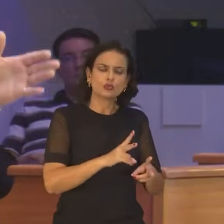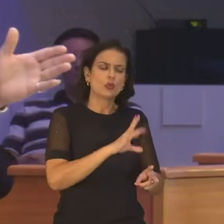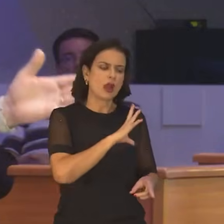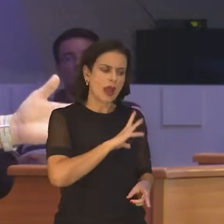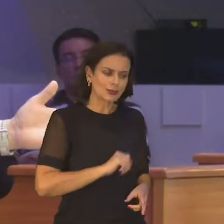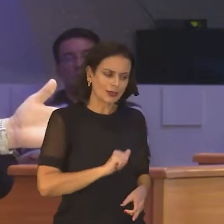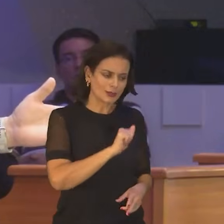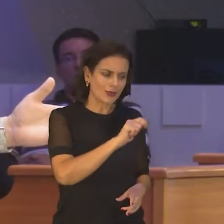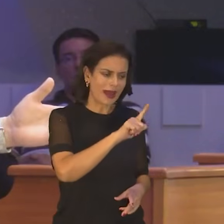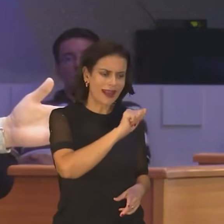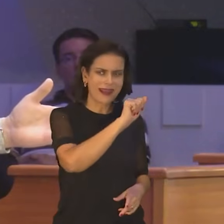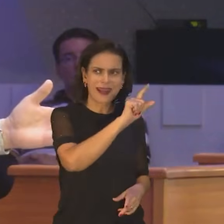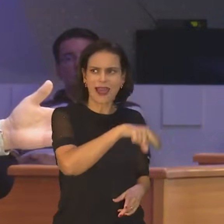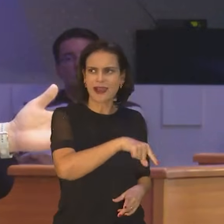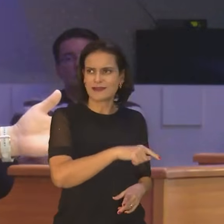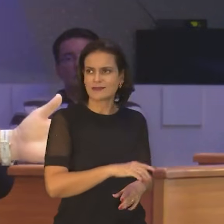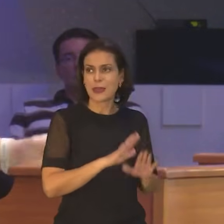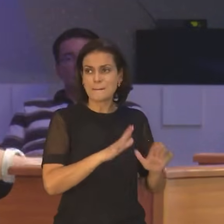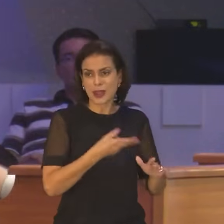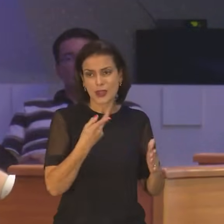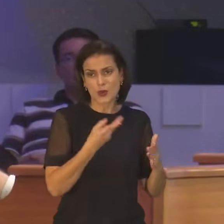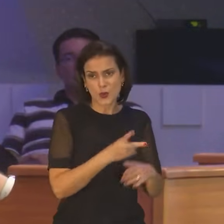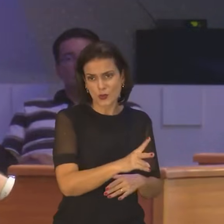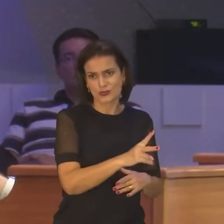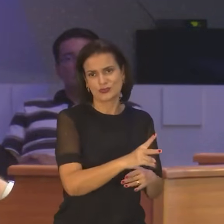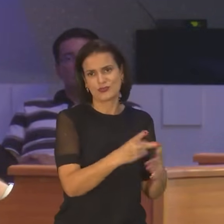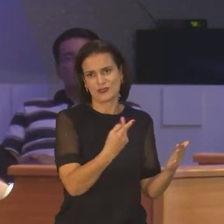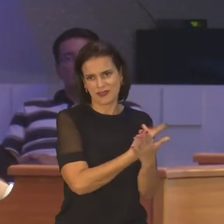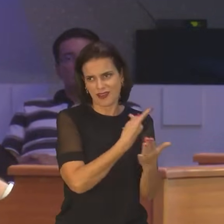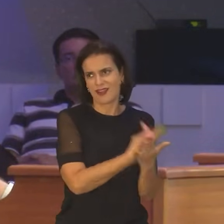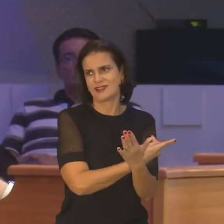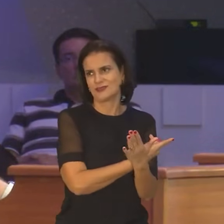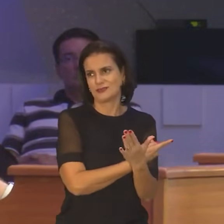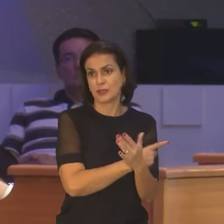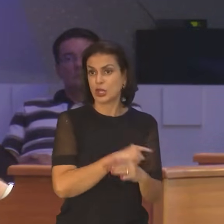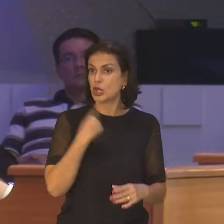Nós não podemos fazer isso.